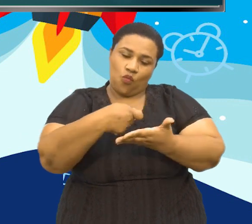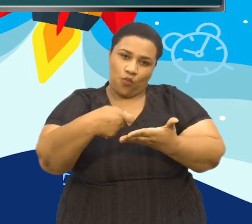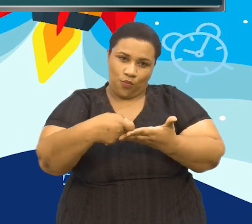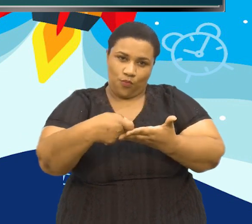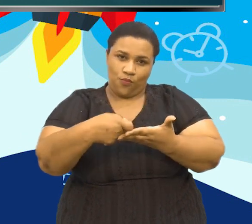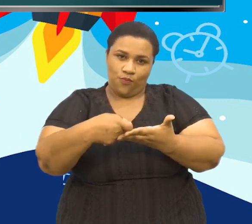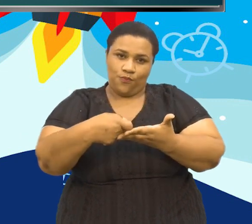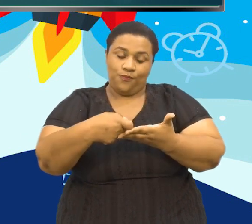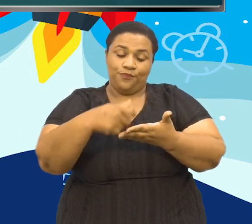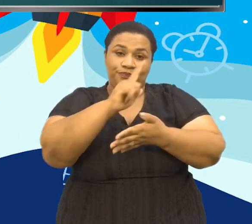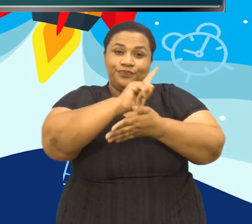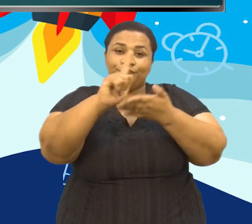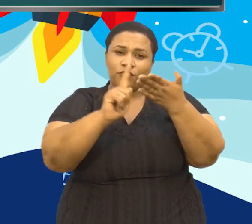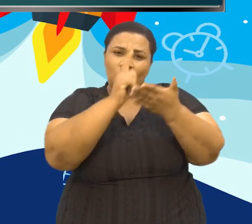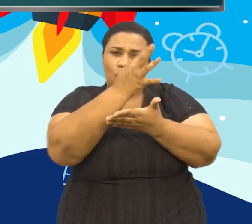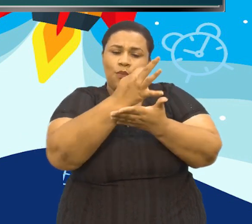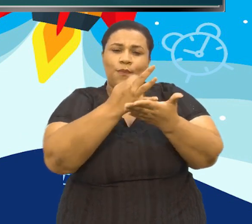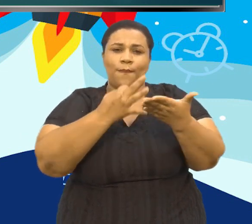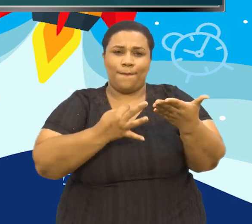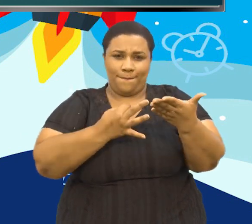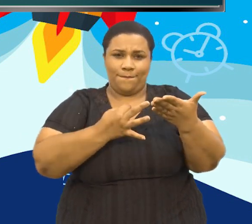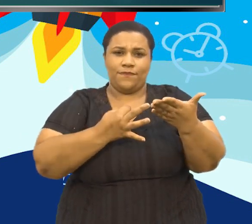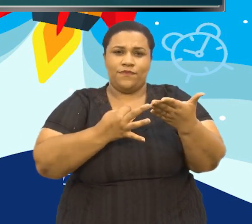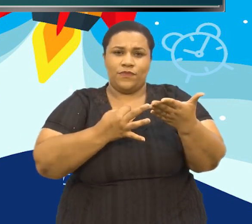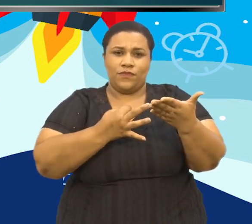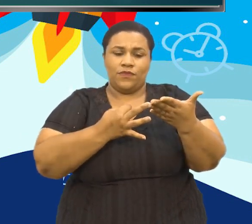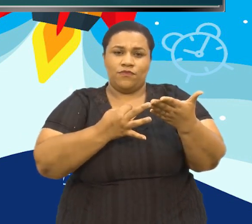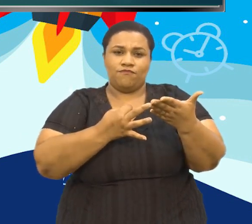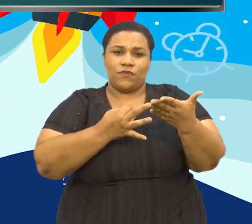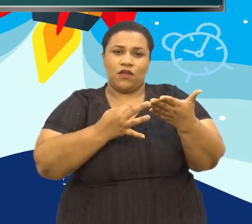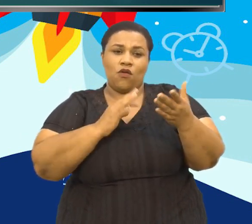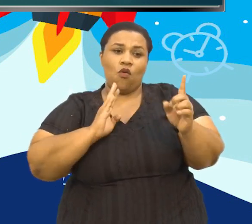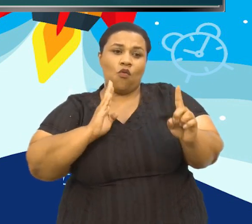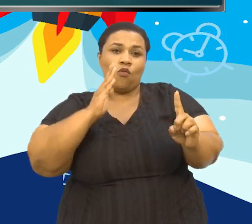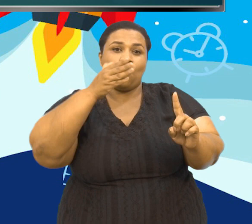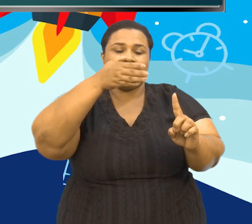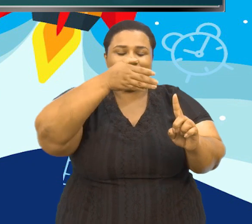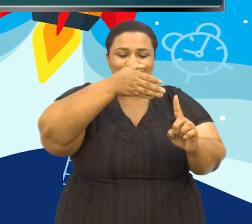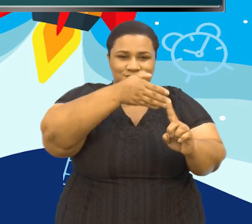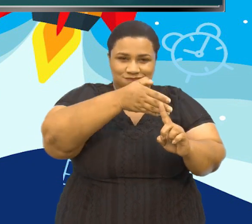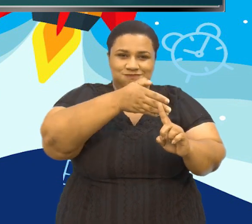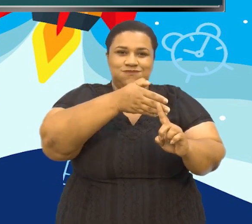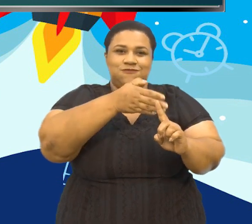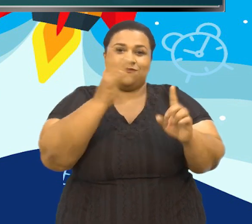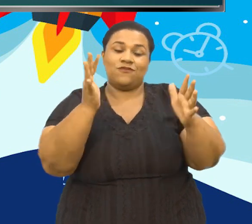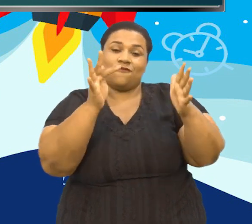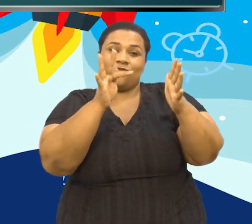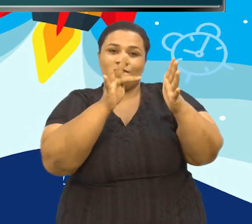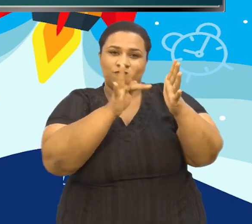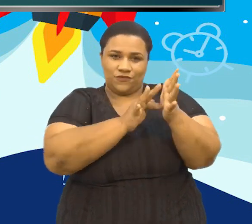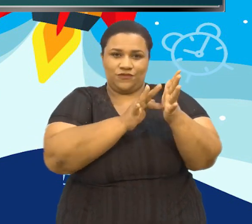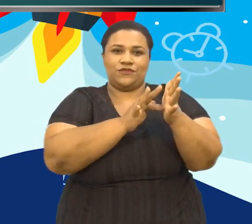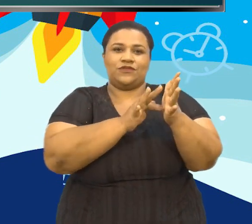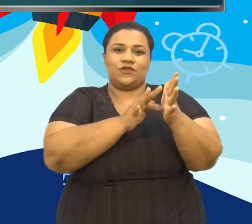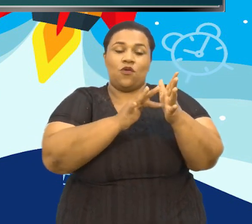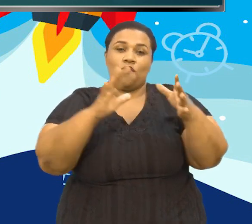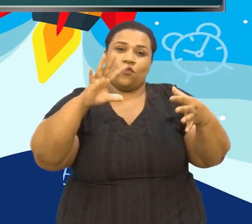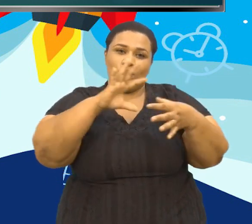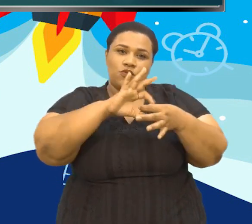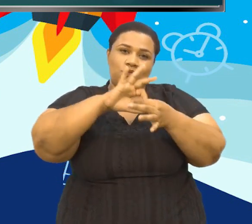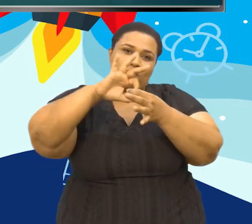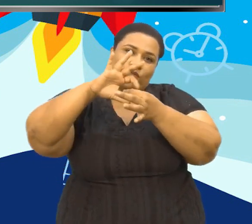escrito. O gênero textual é identificado com base no objetivo, na função e